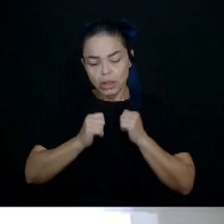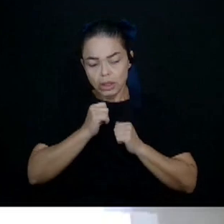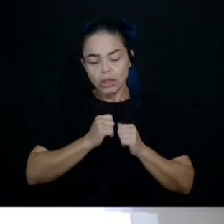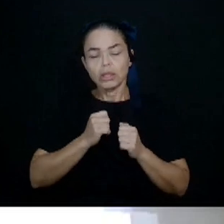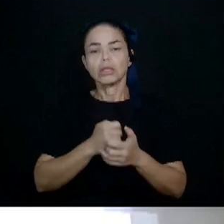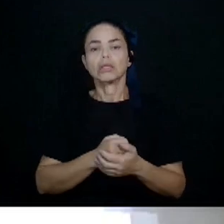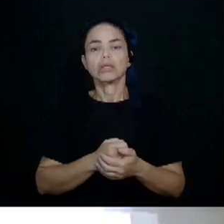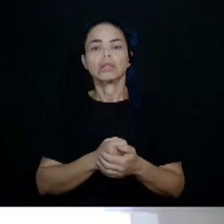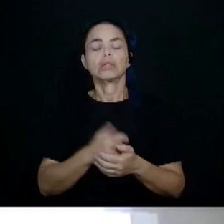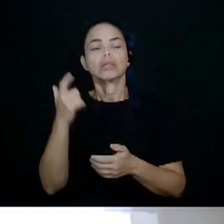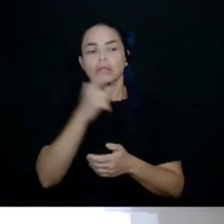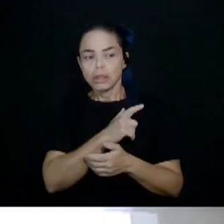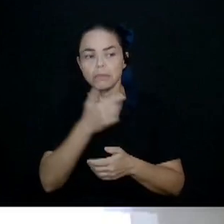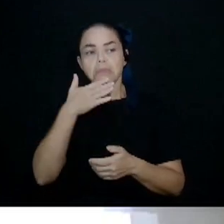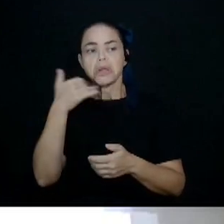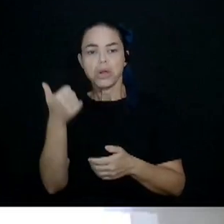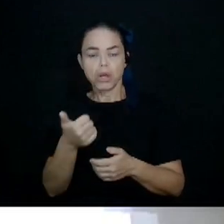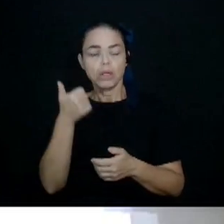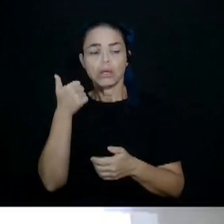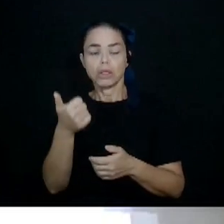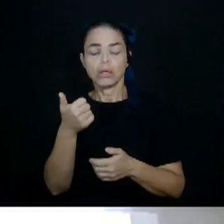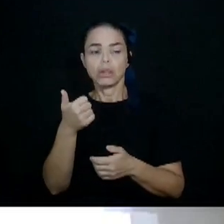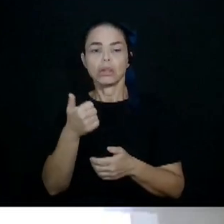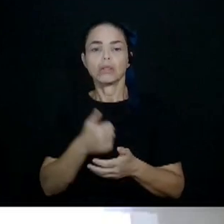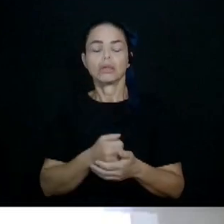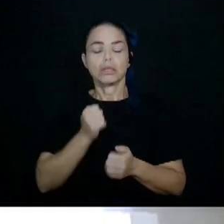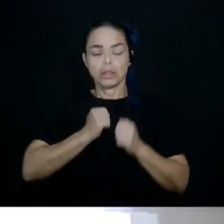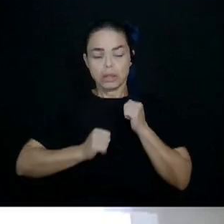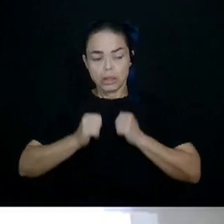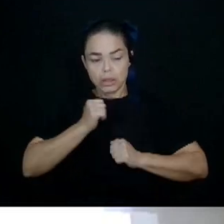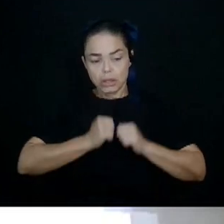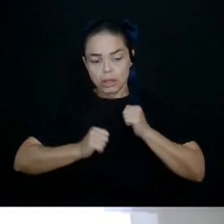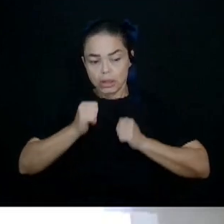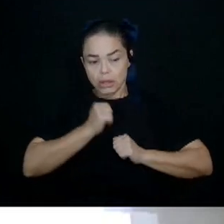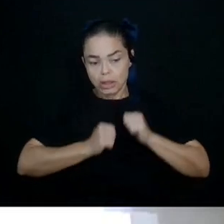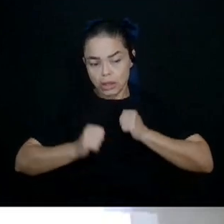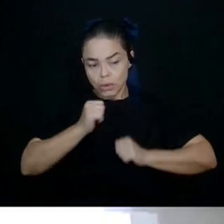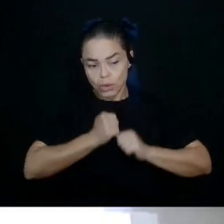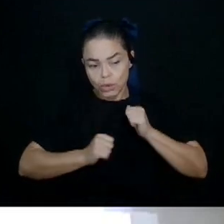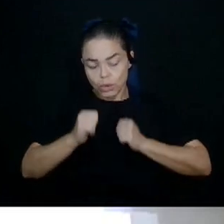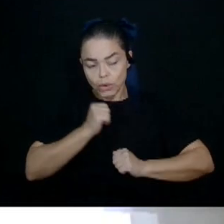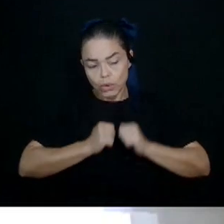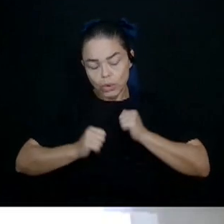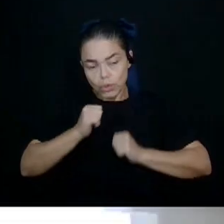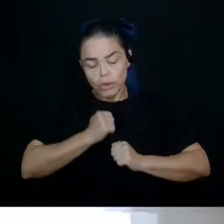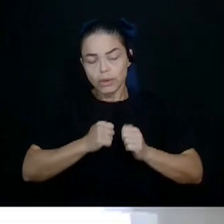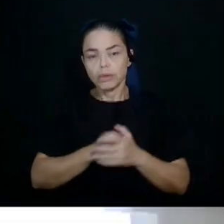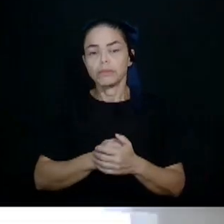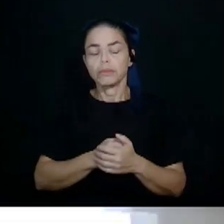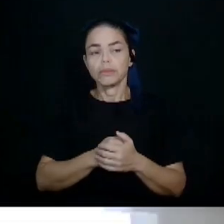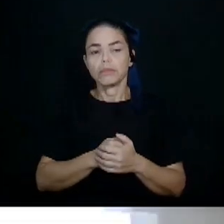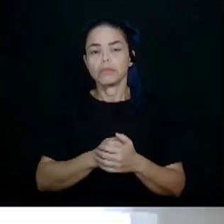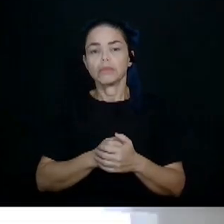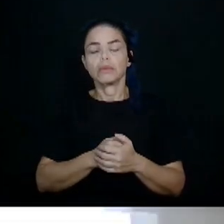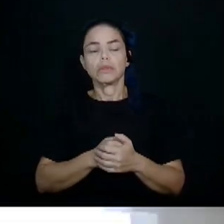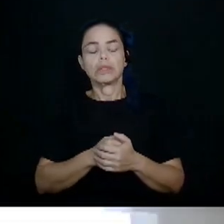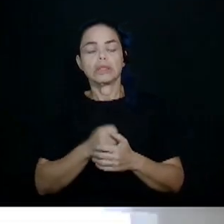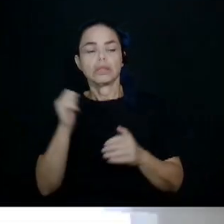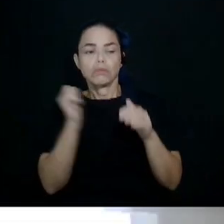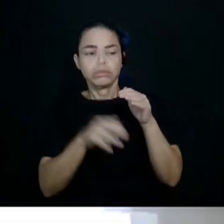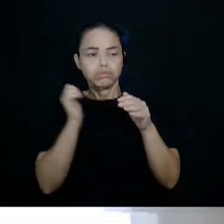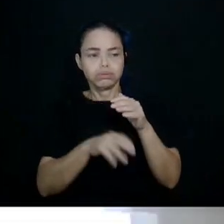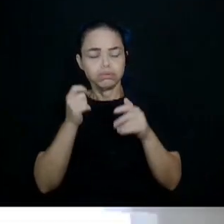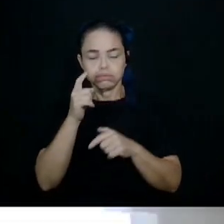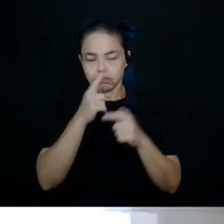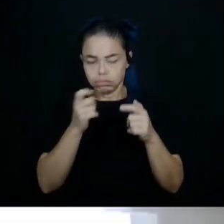ganho, sim, no melhora do nível de ansiedade, porque cada vez que o indivíduo com o transtorno de acumulação, ele se pega